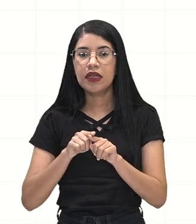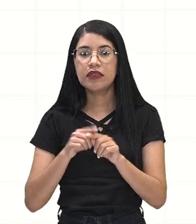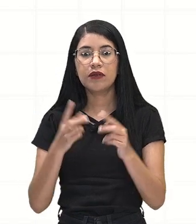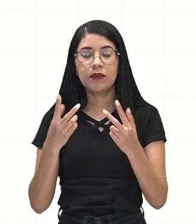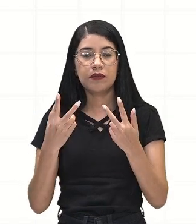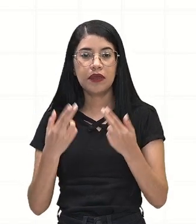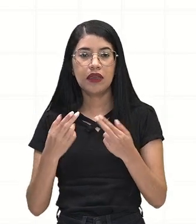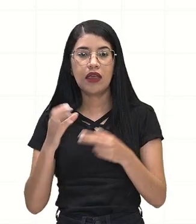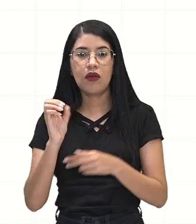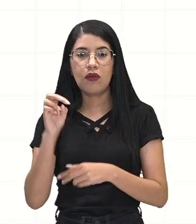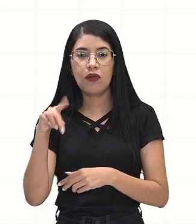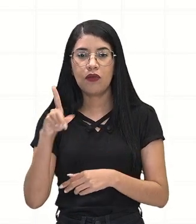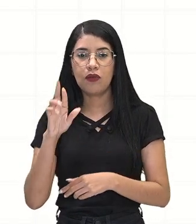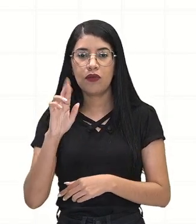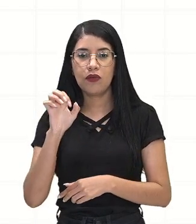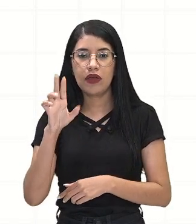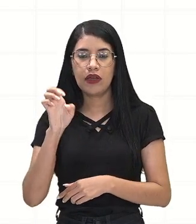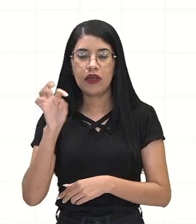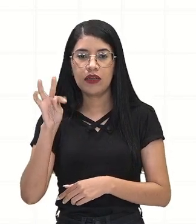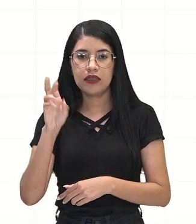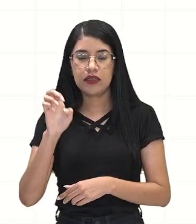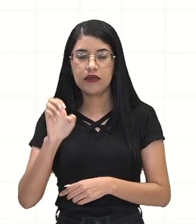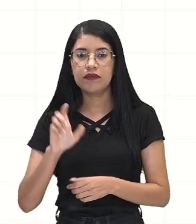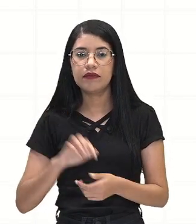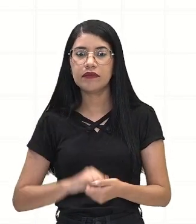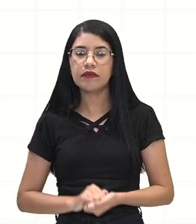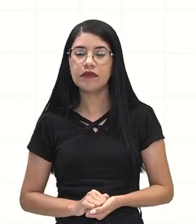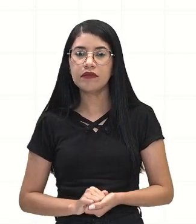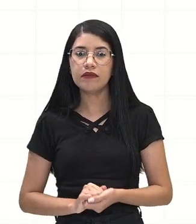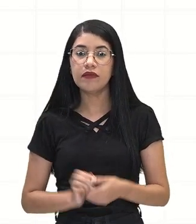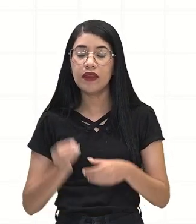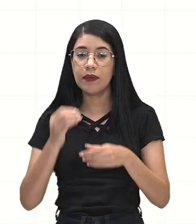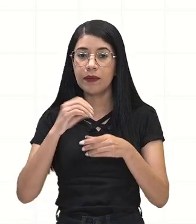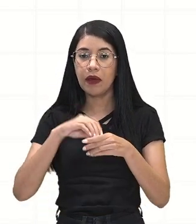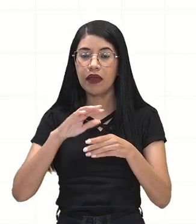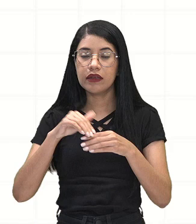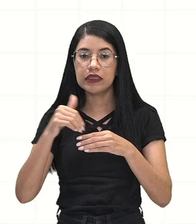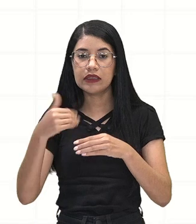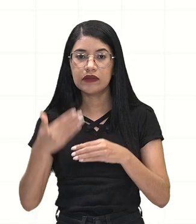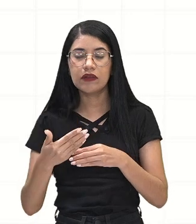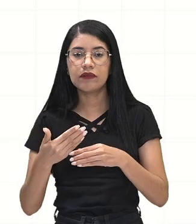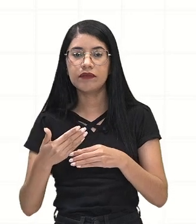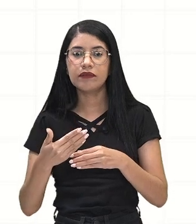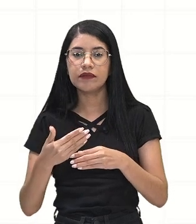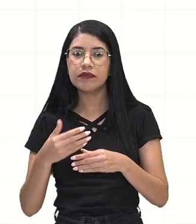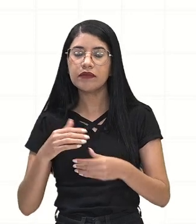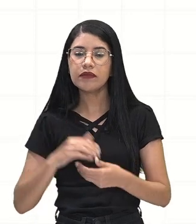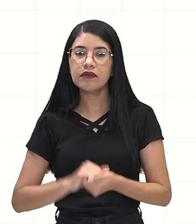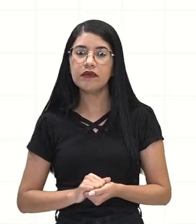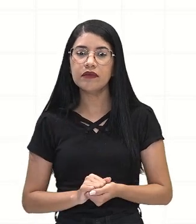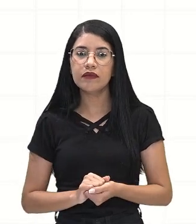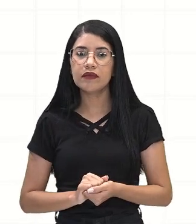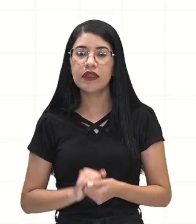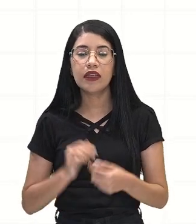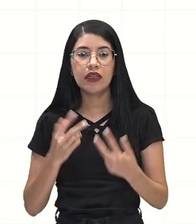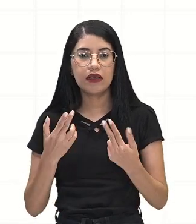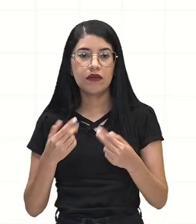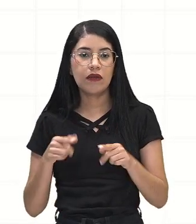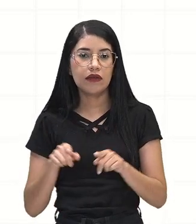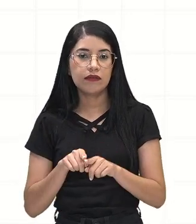são congruentes, tudo bem? Então, os ângulos alternos internos, alternos externos